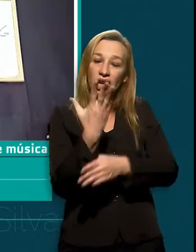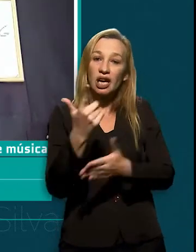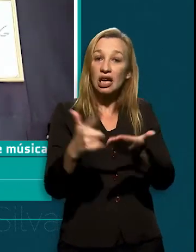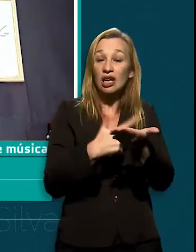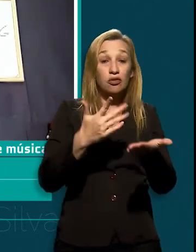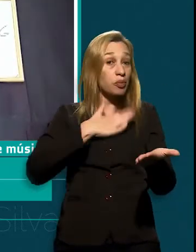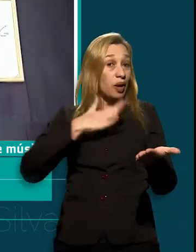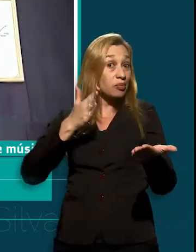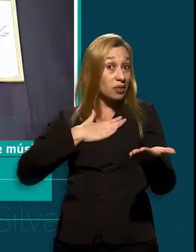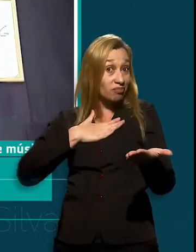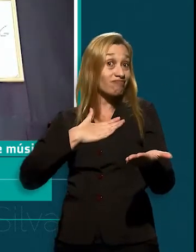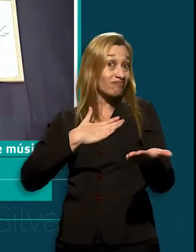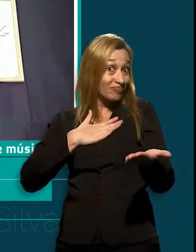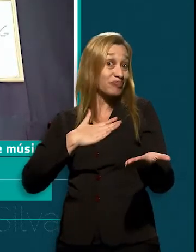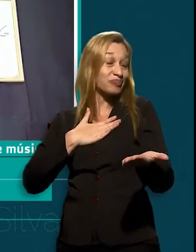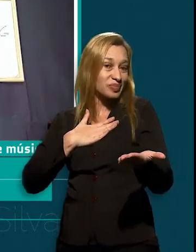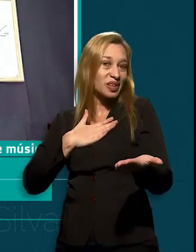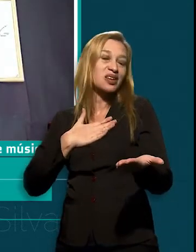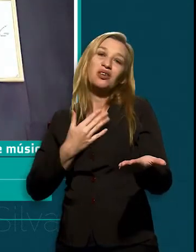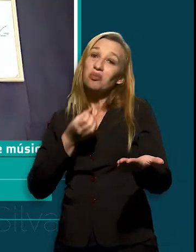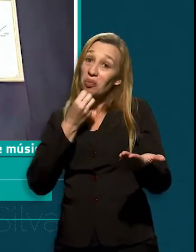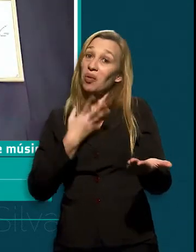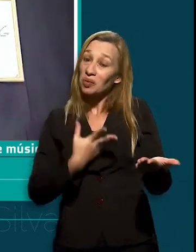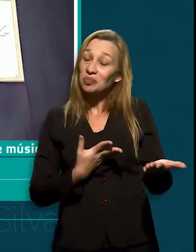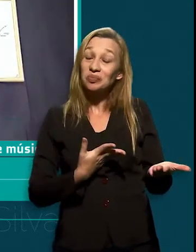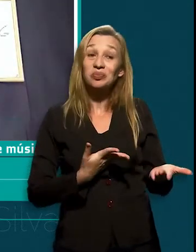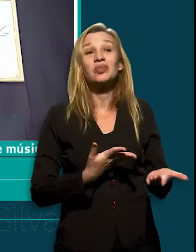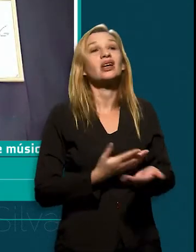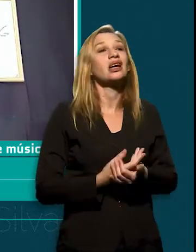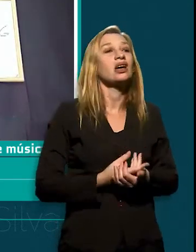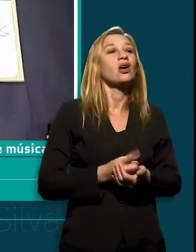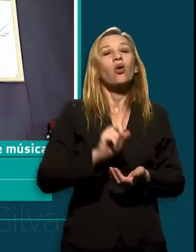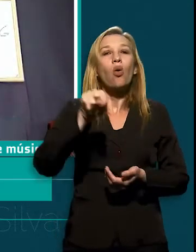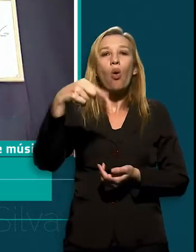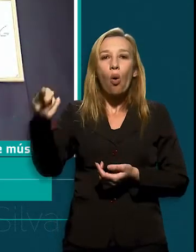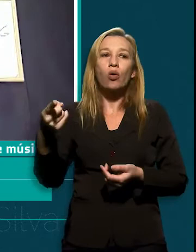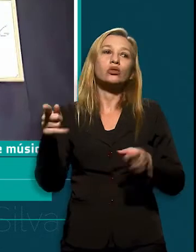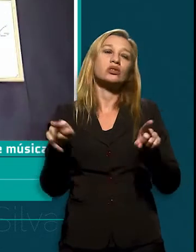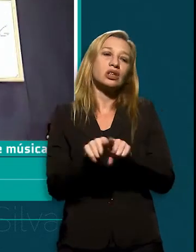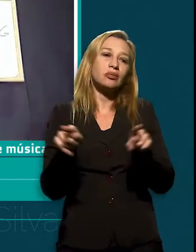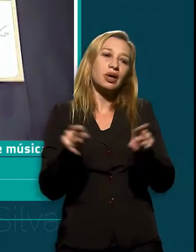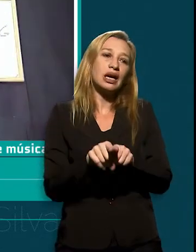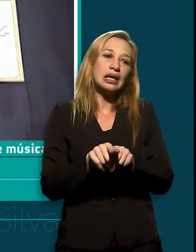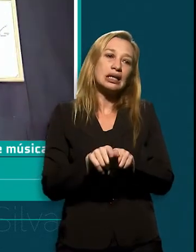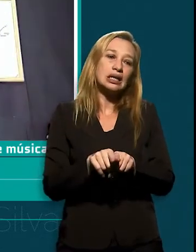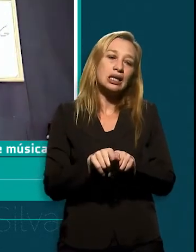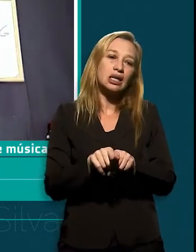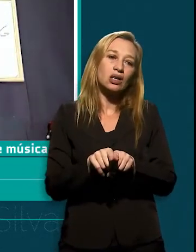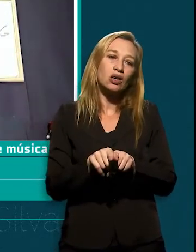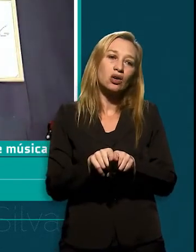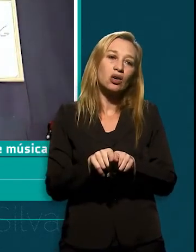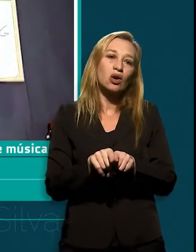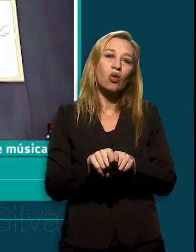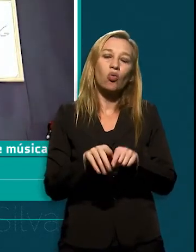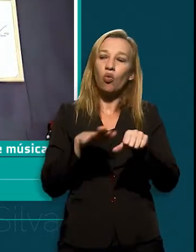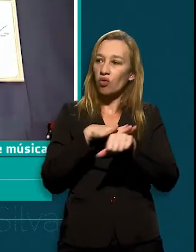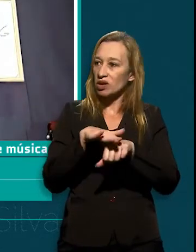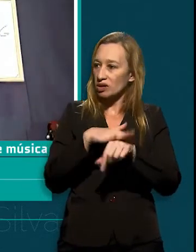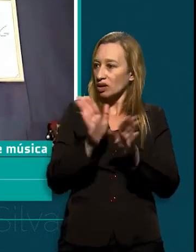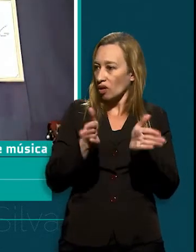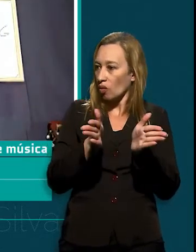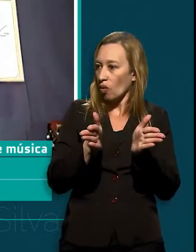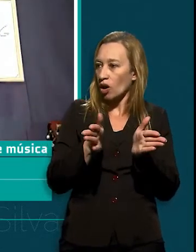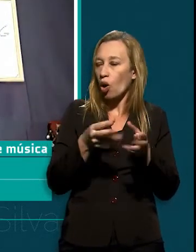isso, hein? Então, assim, É um então foi um cara. aspecto positivo, né? Um outro aspecto, por exemplo, como a gente